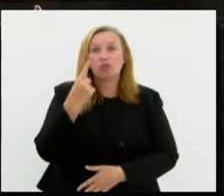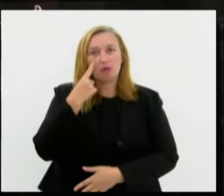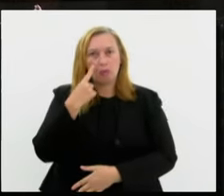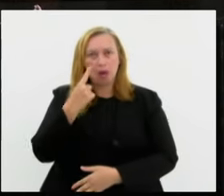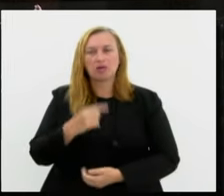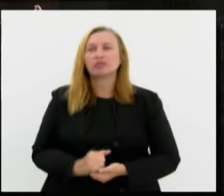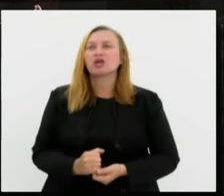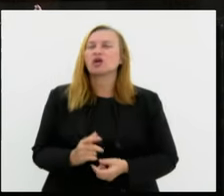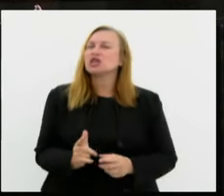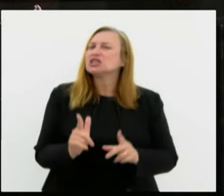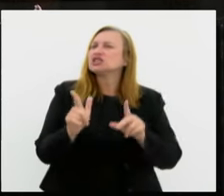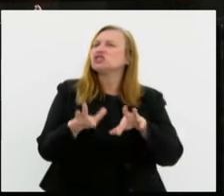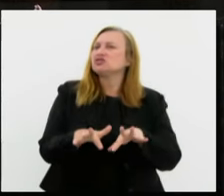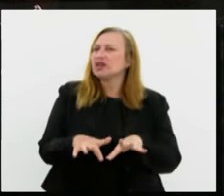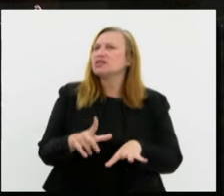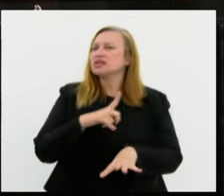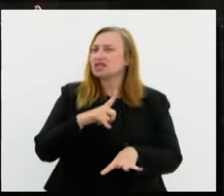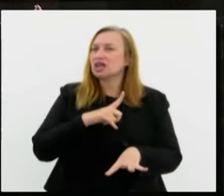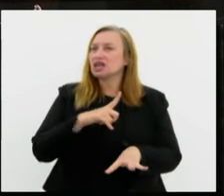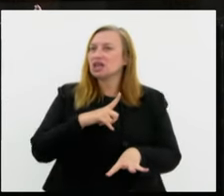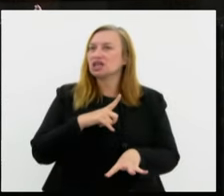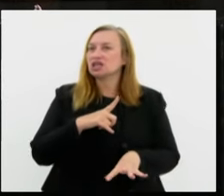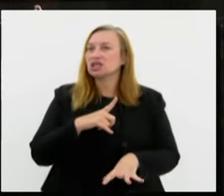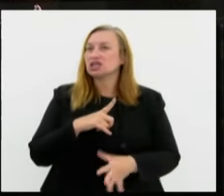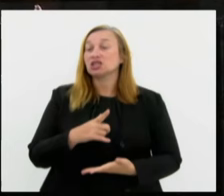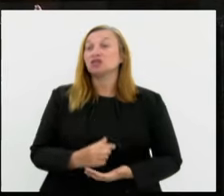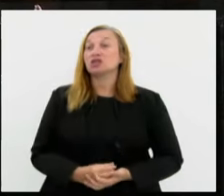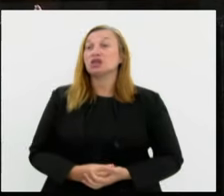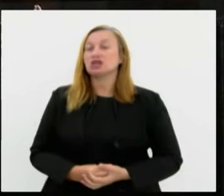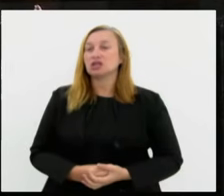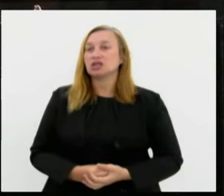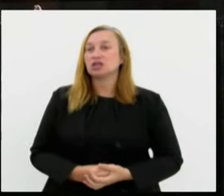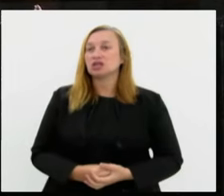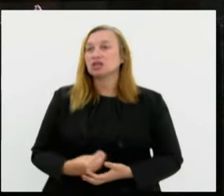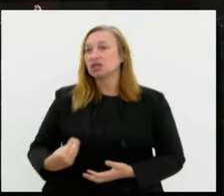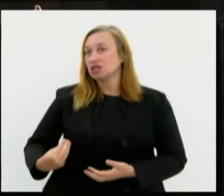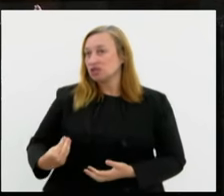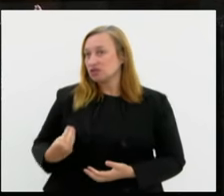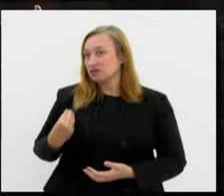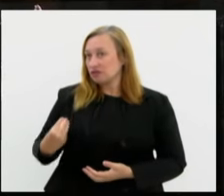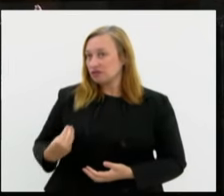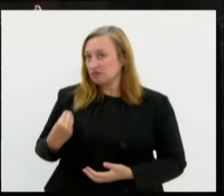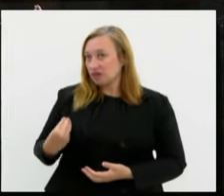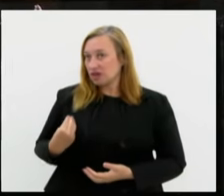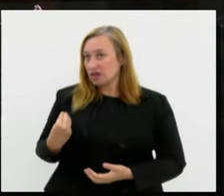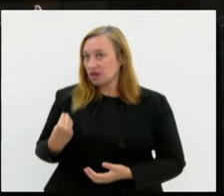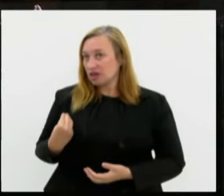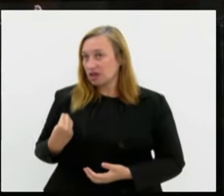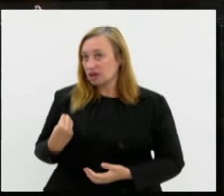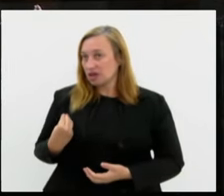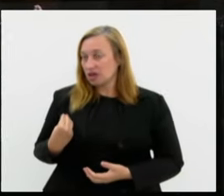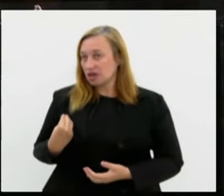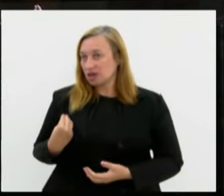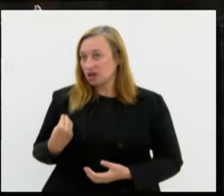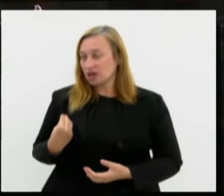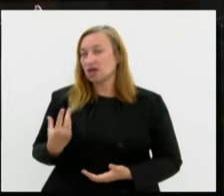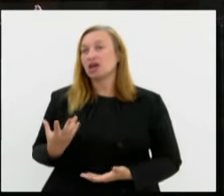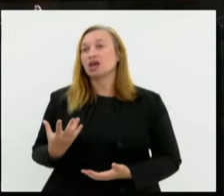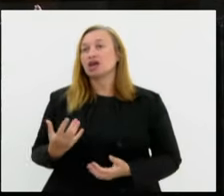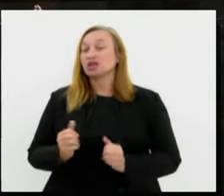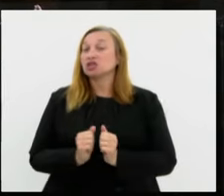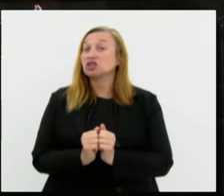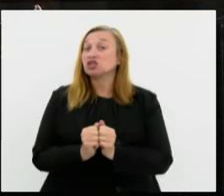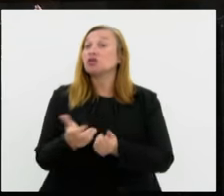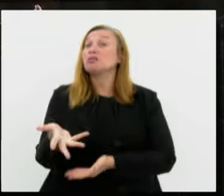uma diferença entre convivência, conivência e participação. Sem querer entrar